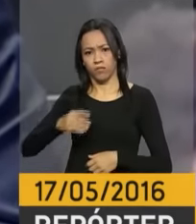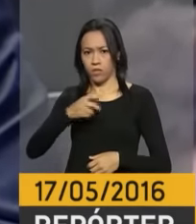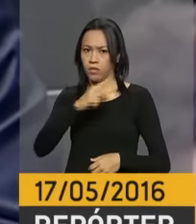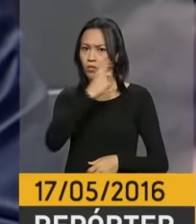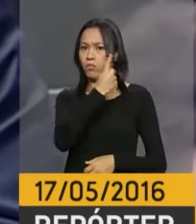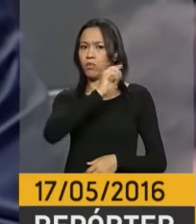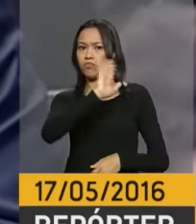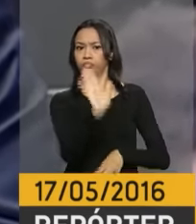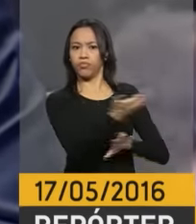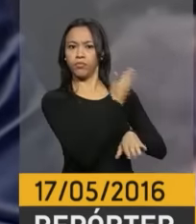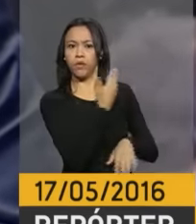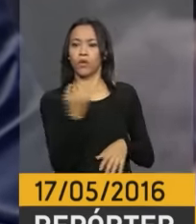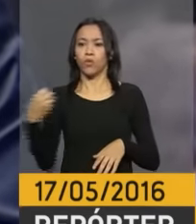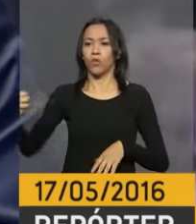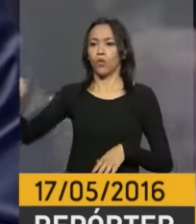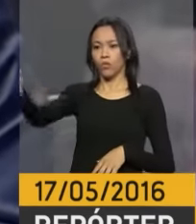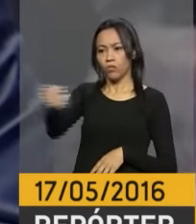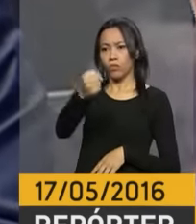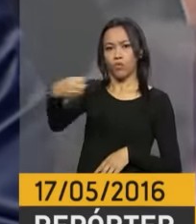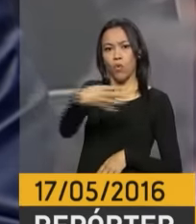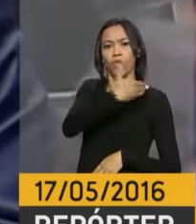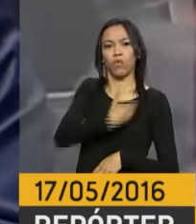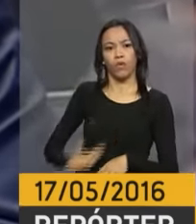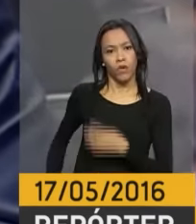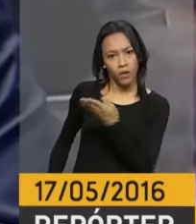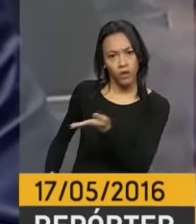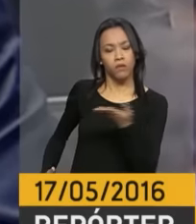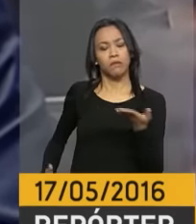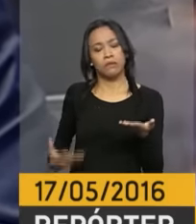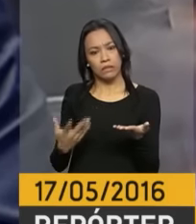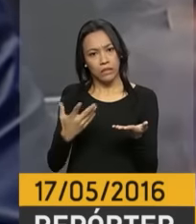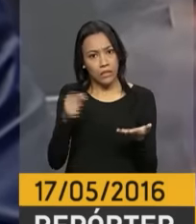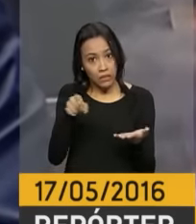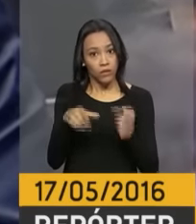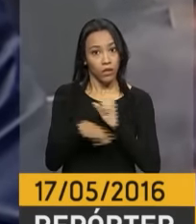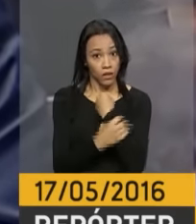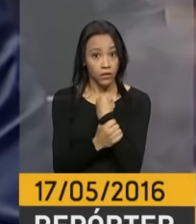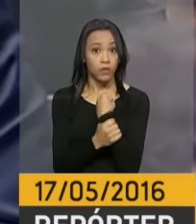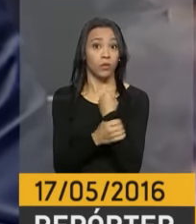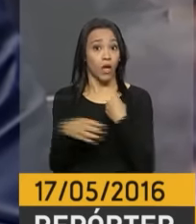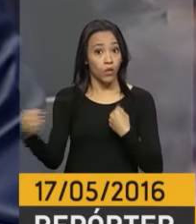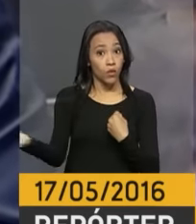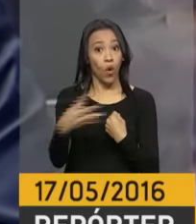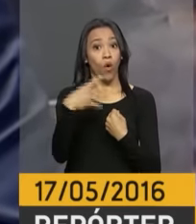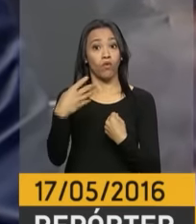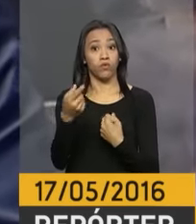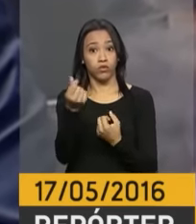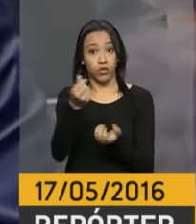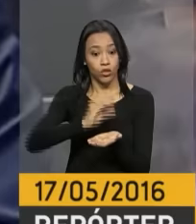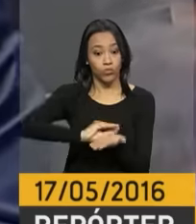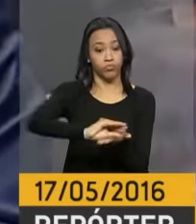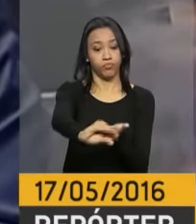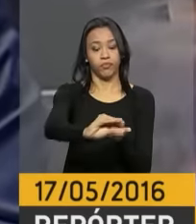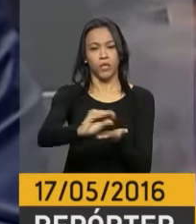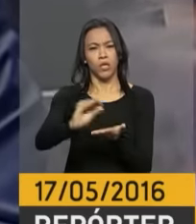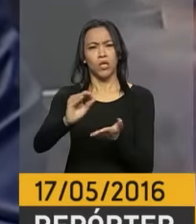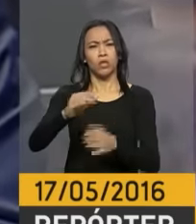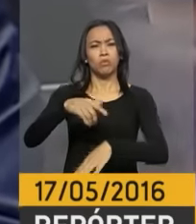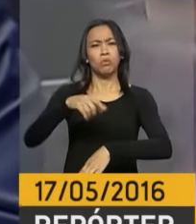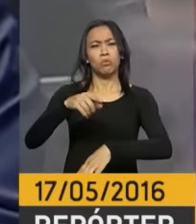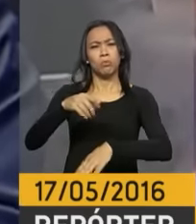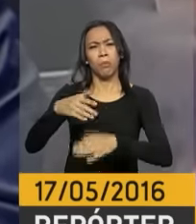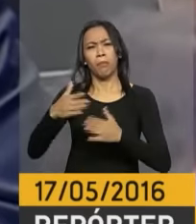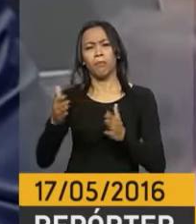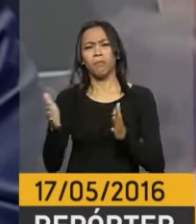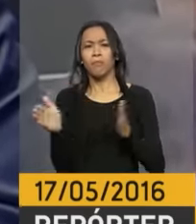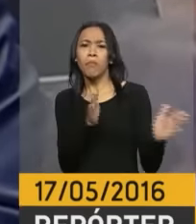voltasse colocasse um governo de confiança internacional, que isso garantiria novos investimentos num prazo curto. Pelo menos é o que eles